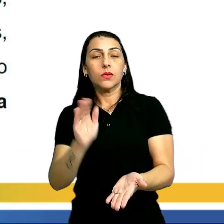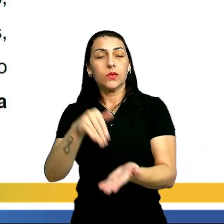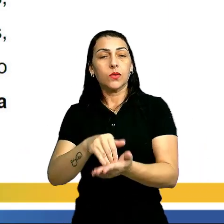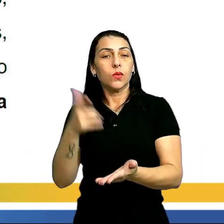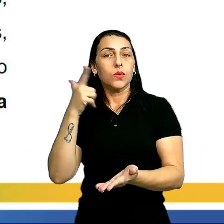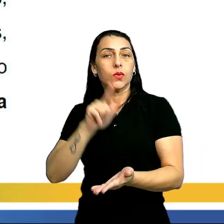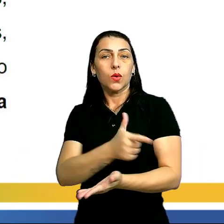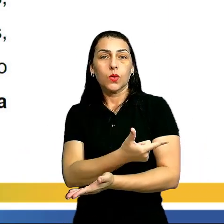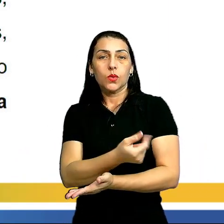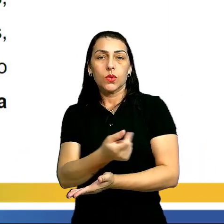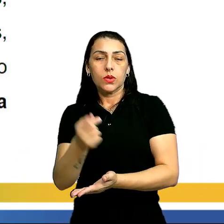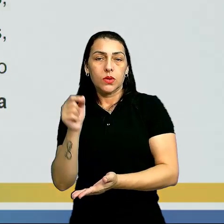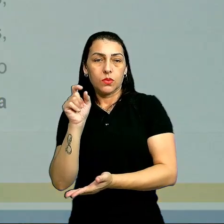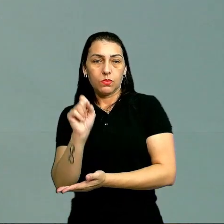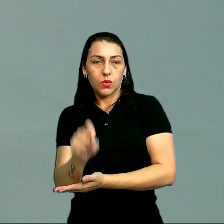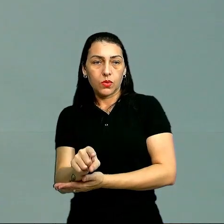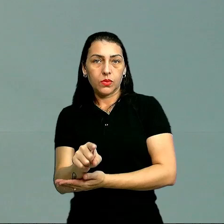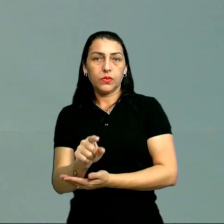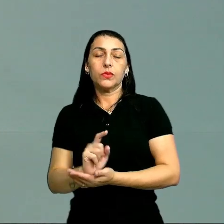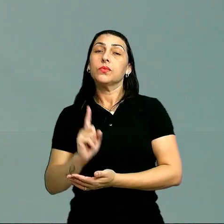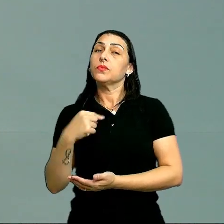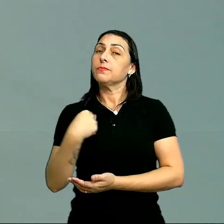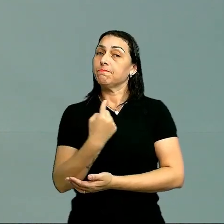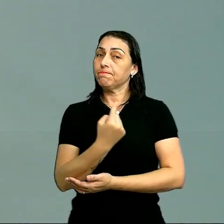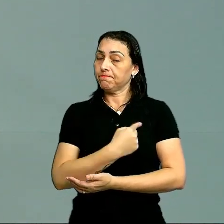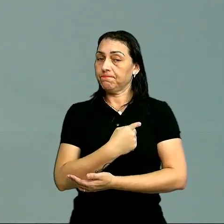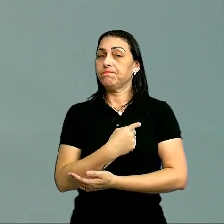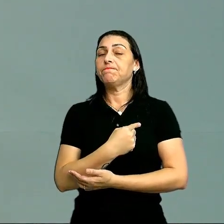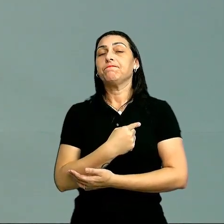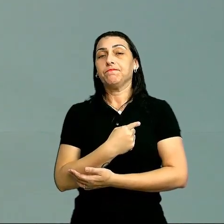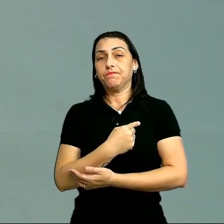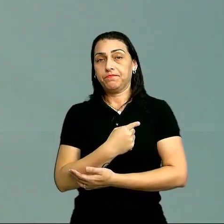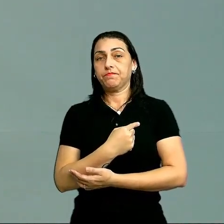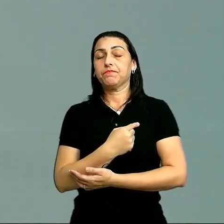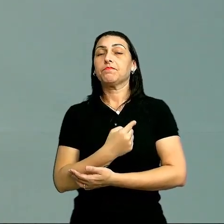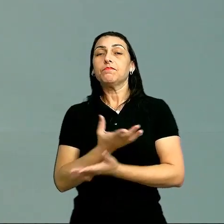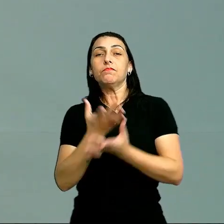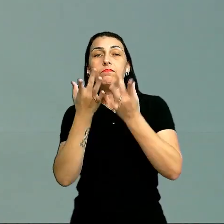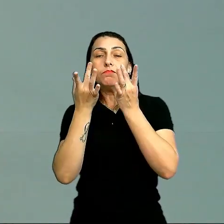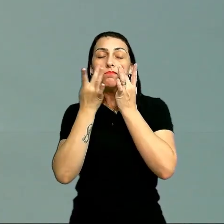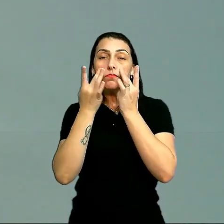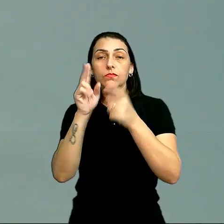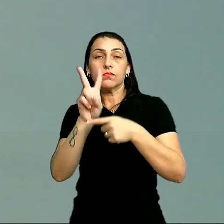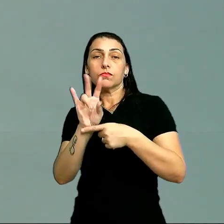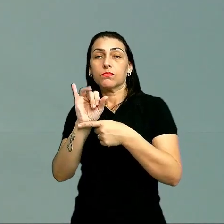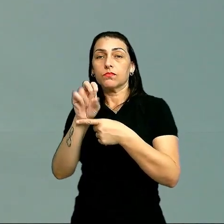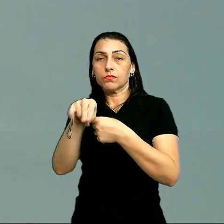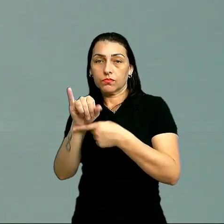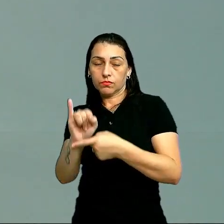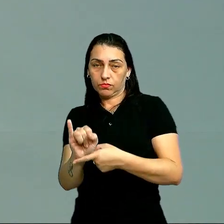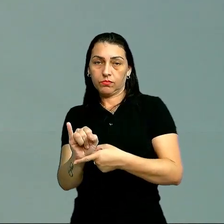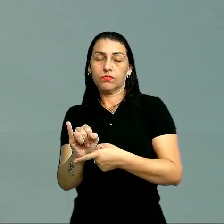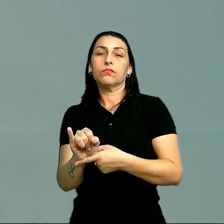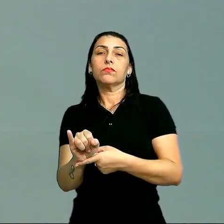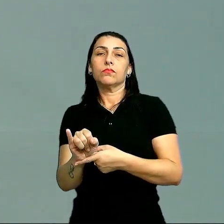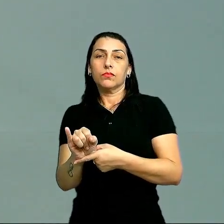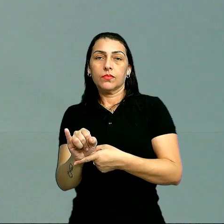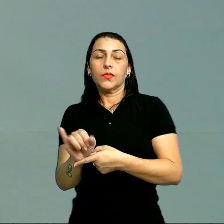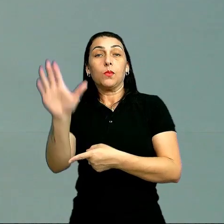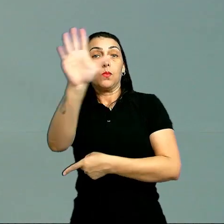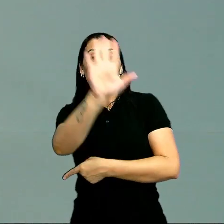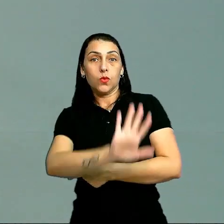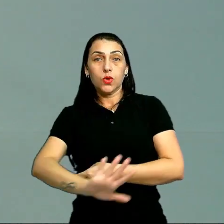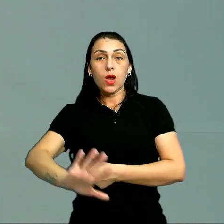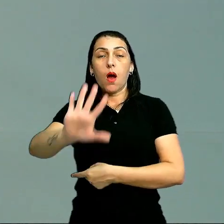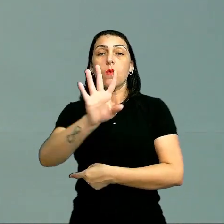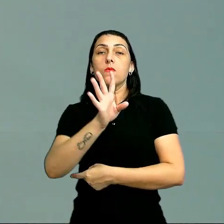os nossos 200 pontos, né, gente? Recentemente, nós presenciamos o caso do Vini Júnior, que se tornou um caso assim